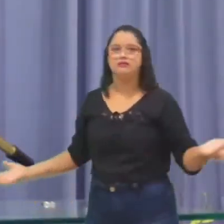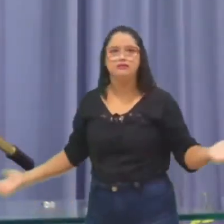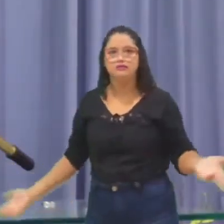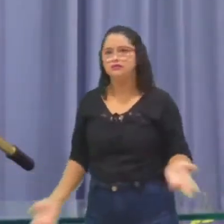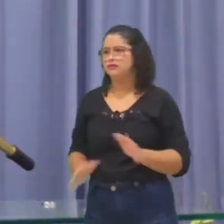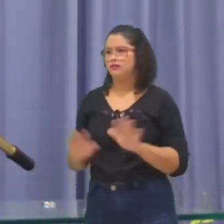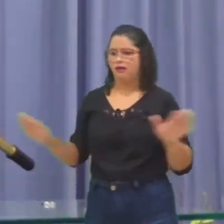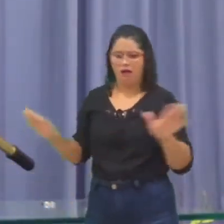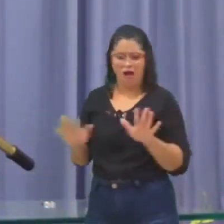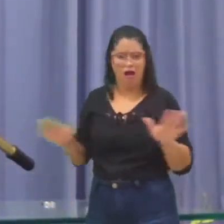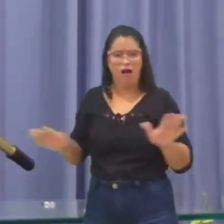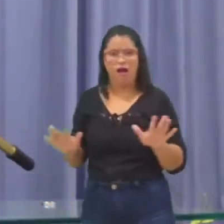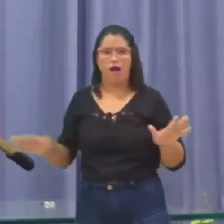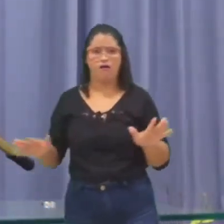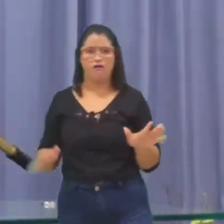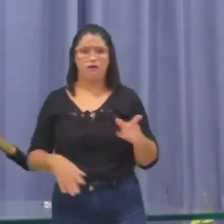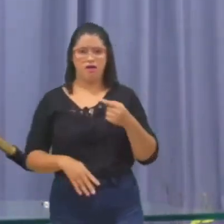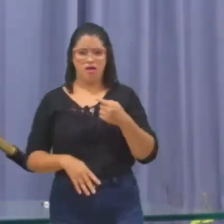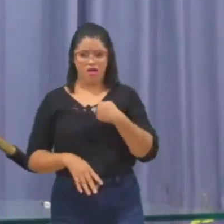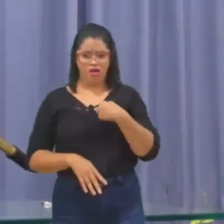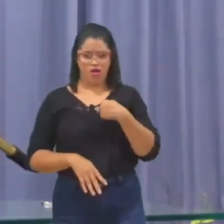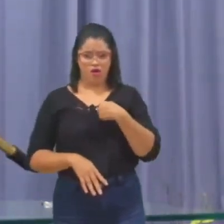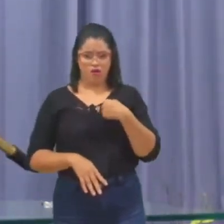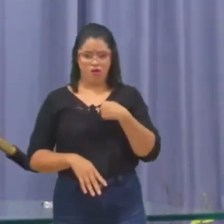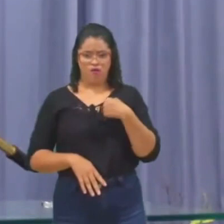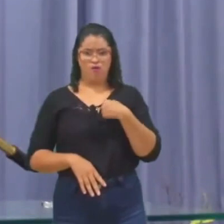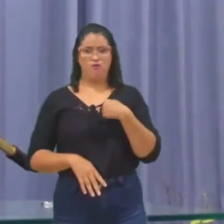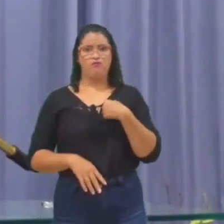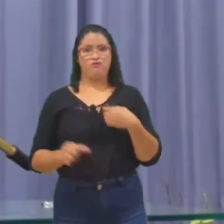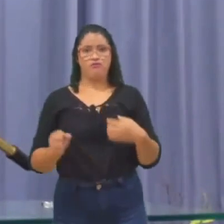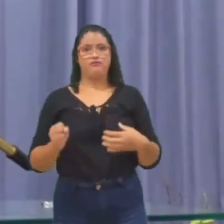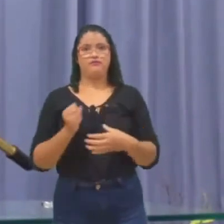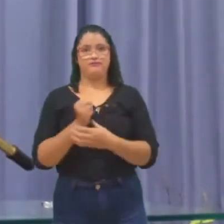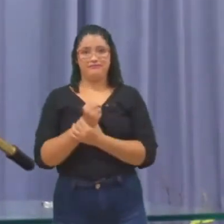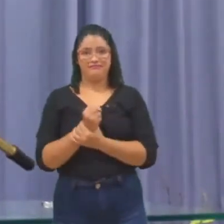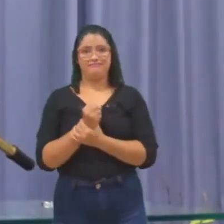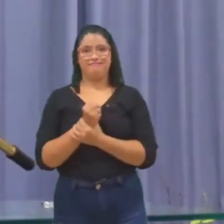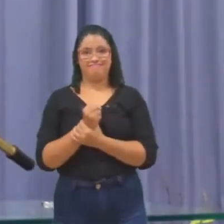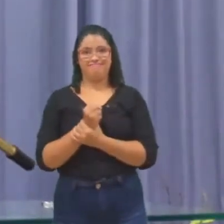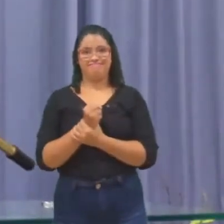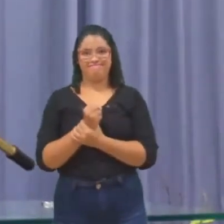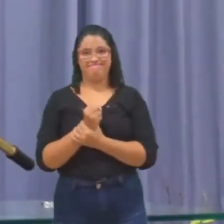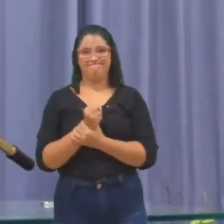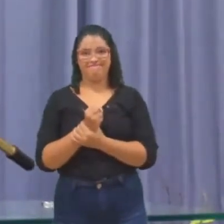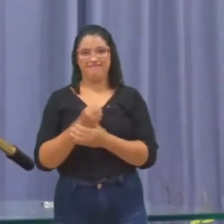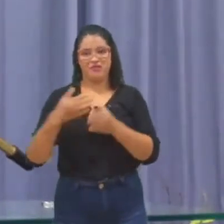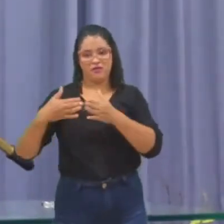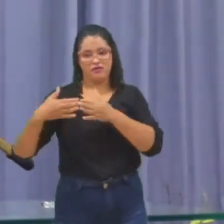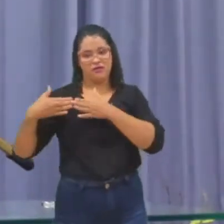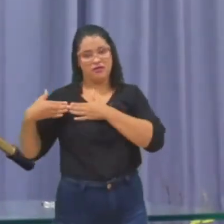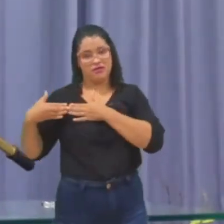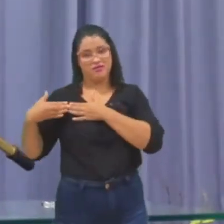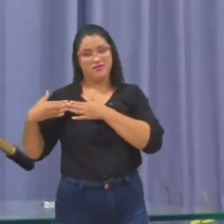vou me resguardar e vou resguardar a minha casa, não é? Bendito seja o nome do Senhor. Confiando